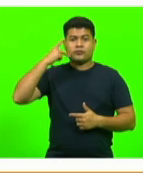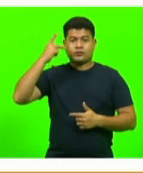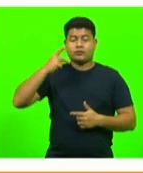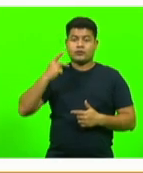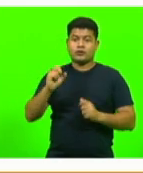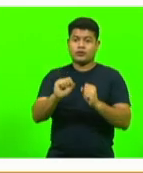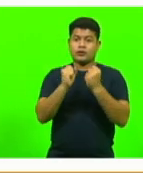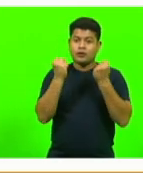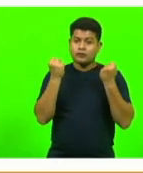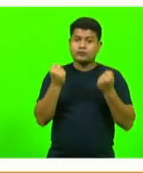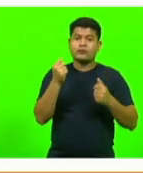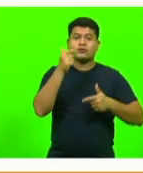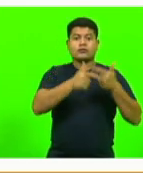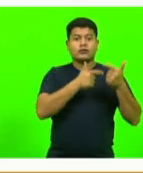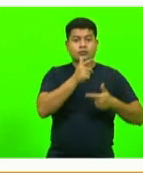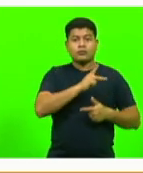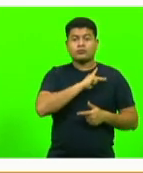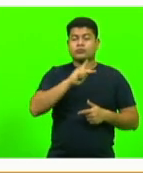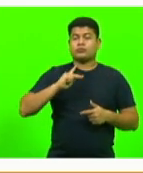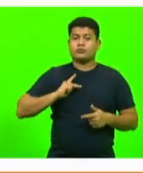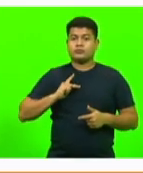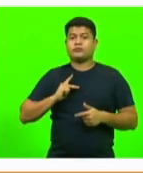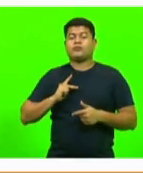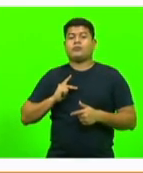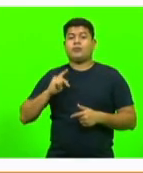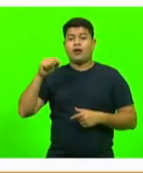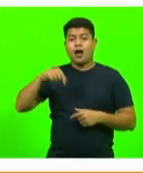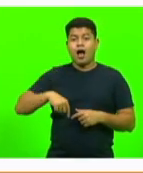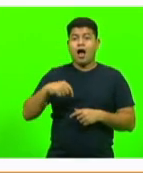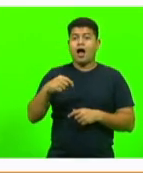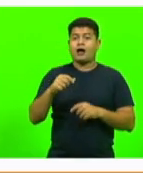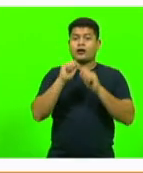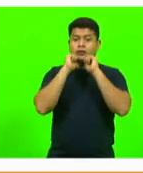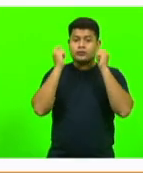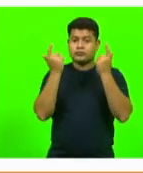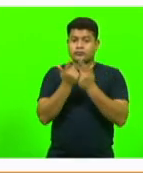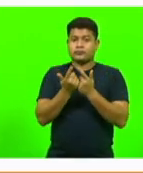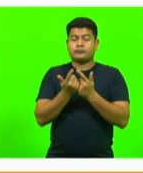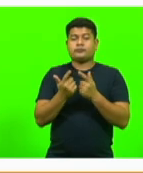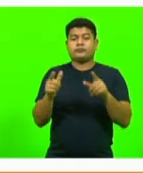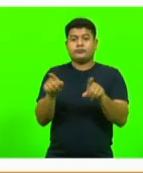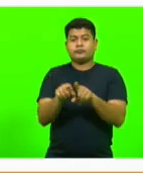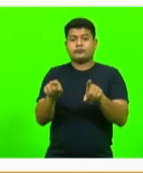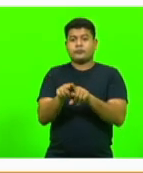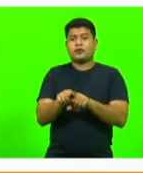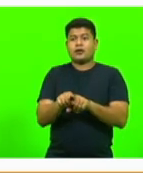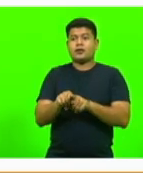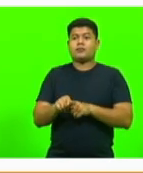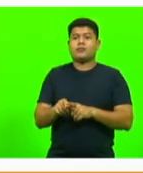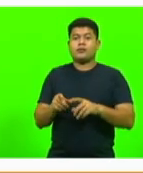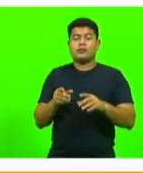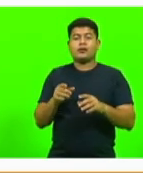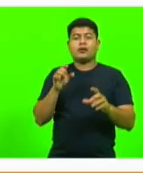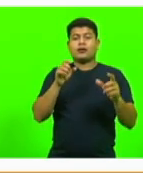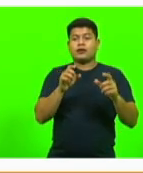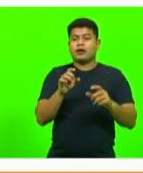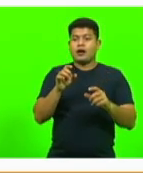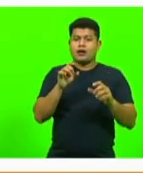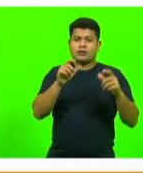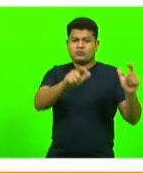alesc né E também gravar a bandeira do serviço público em cada localidade de Santa Catarina